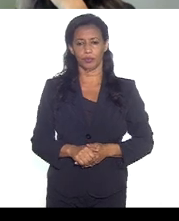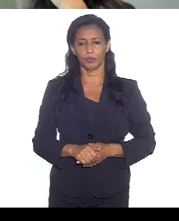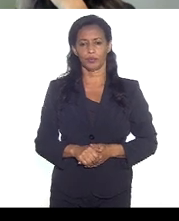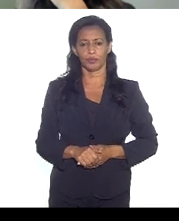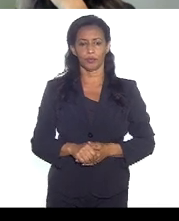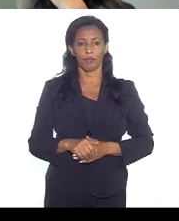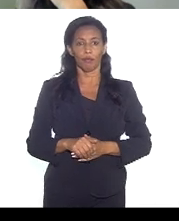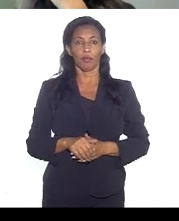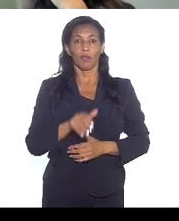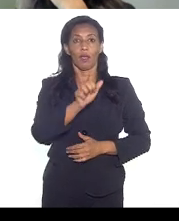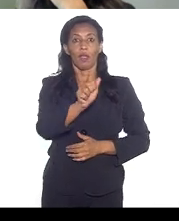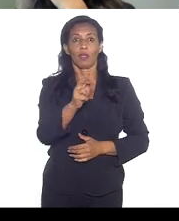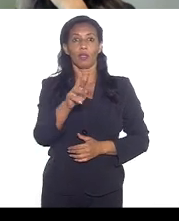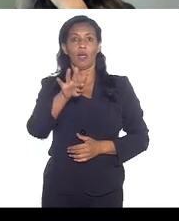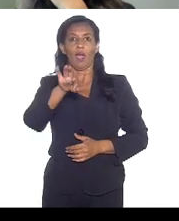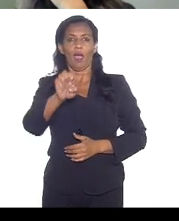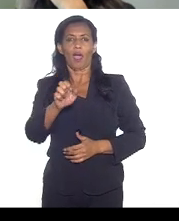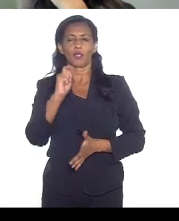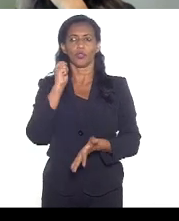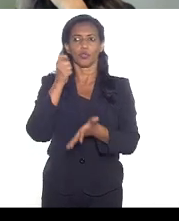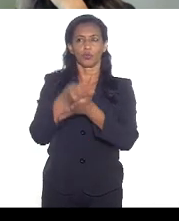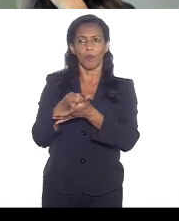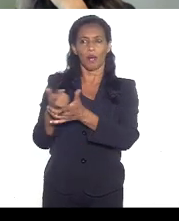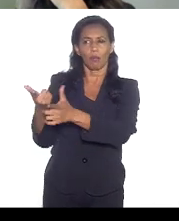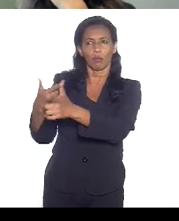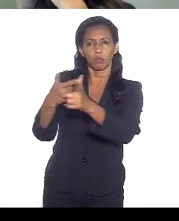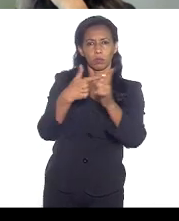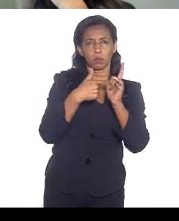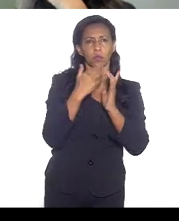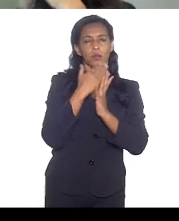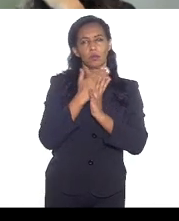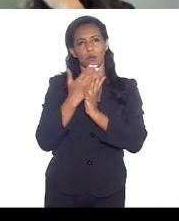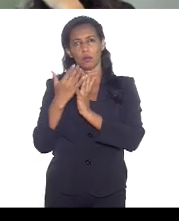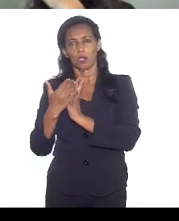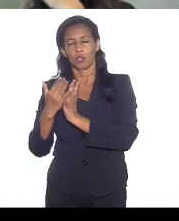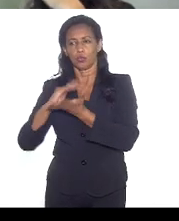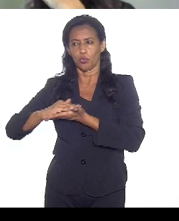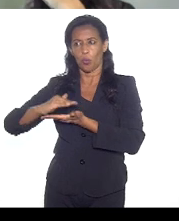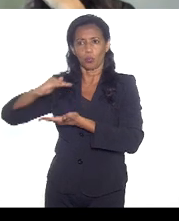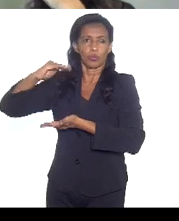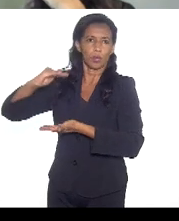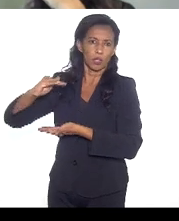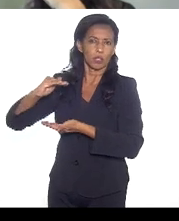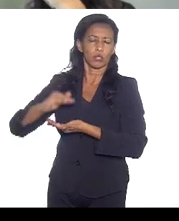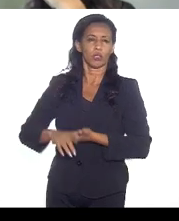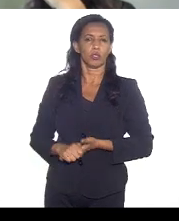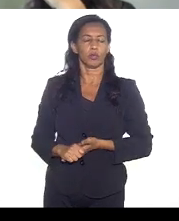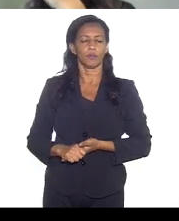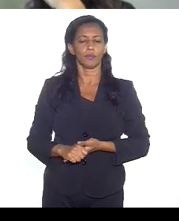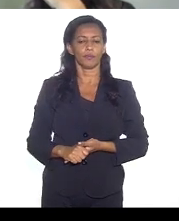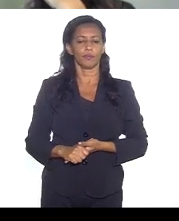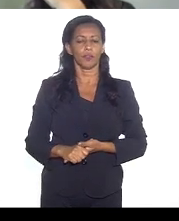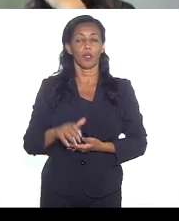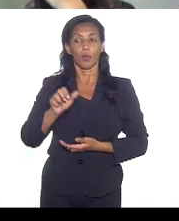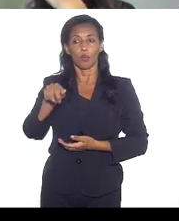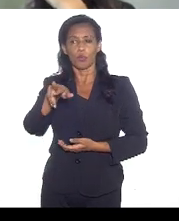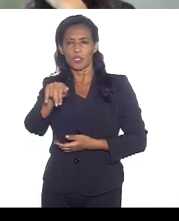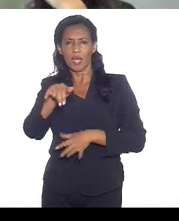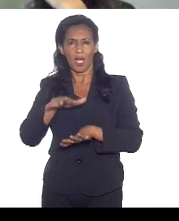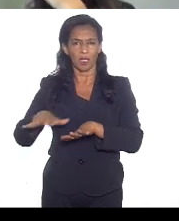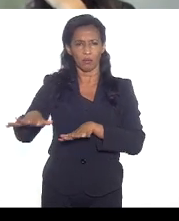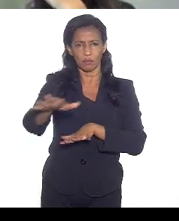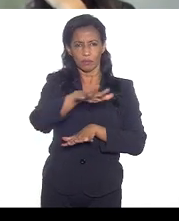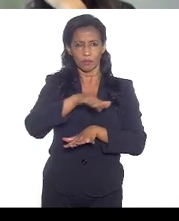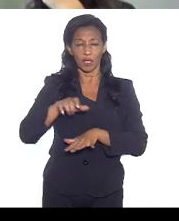o estado da arte do pagamento das multas, dos parcelamentos, dos montantes a apurar, essa coisa toda.